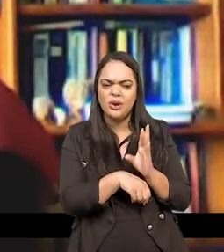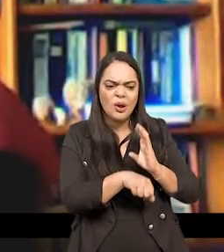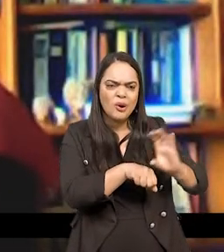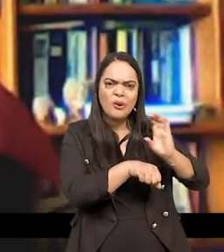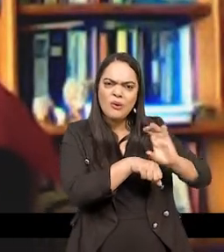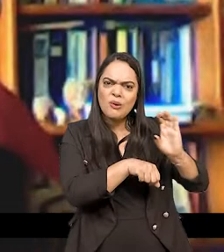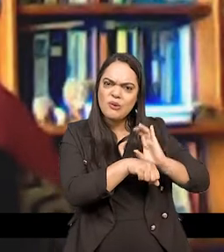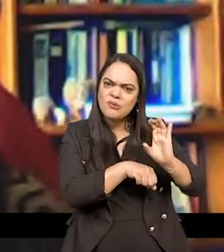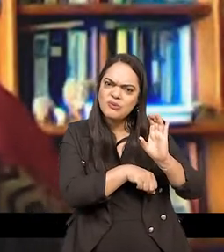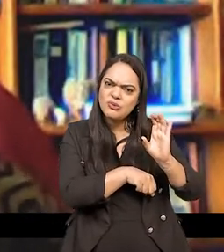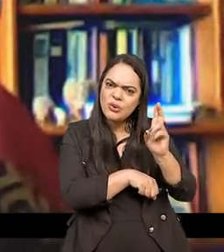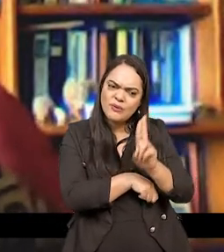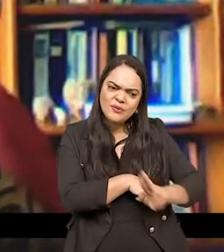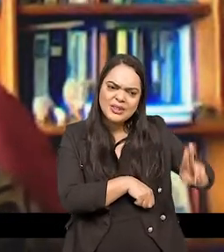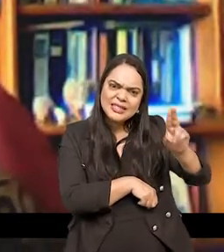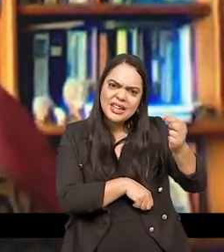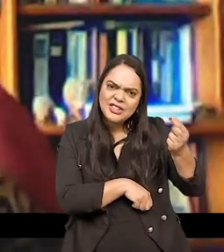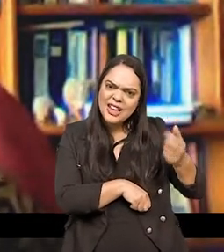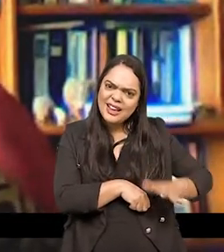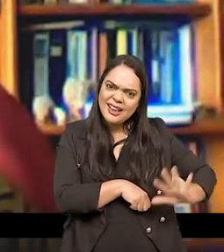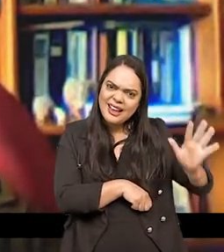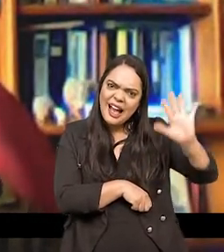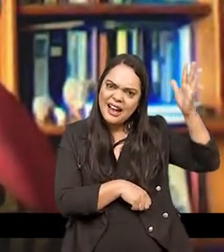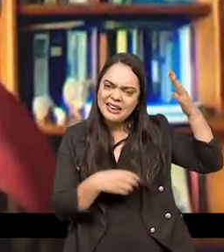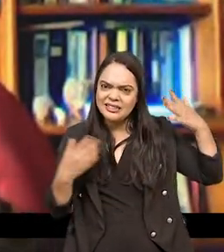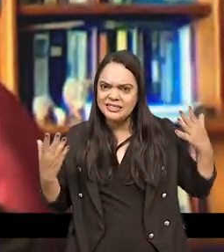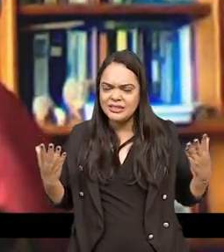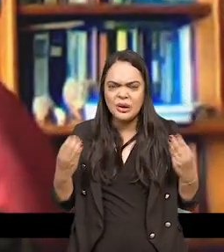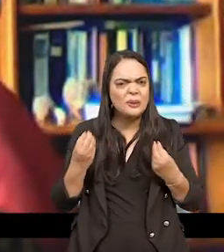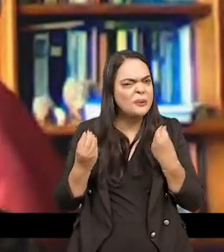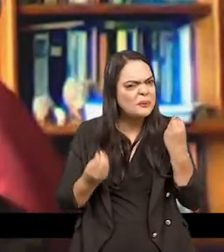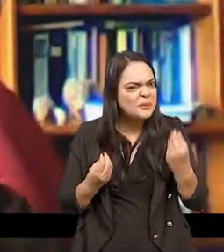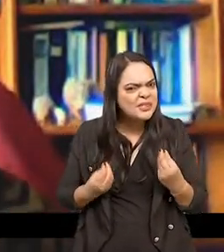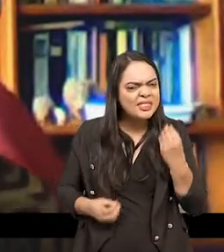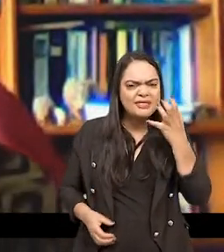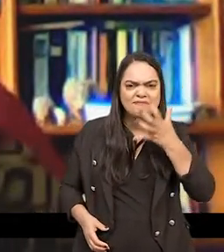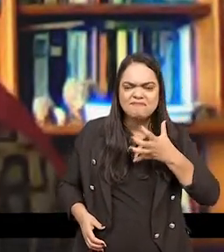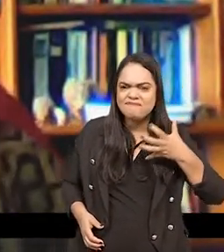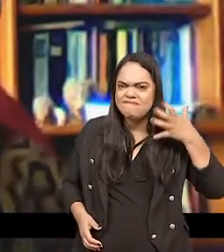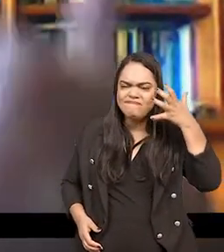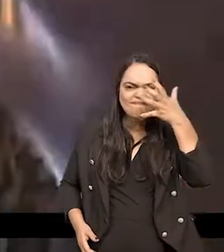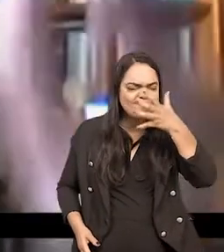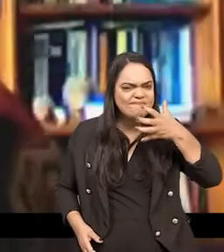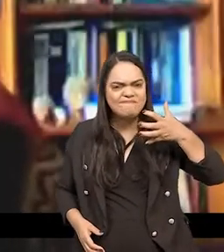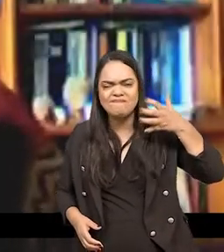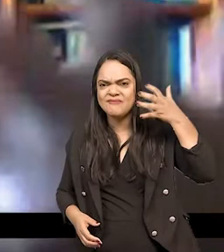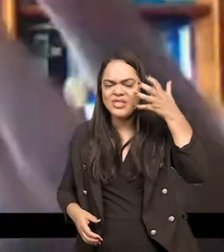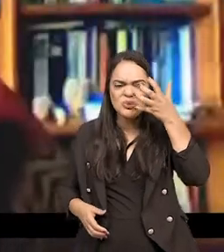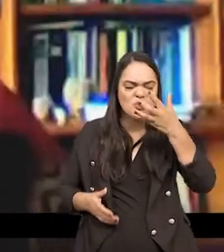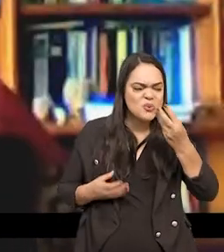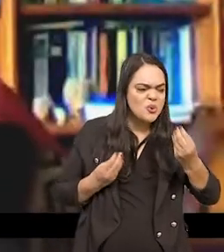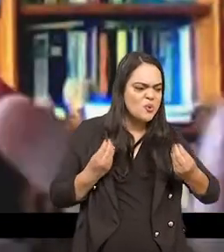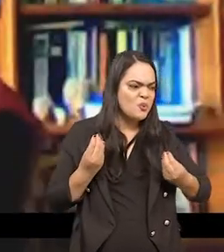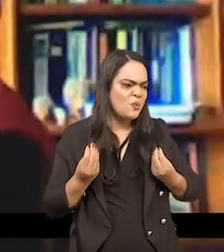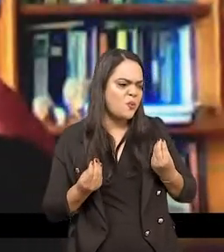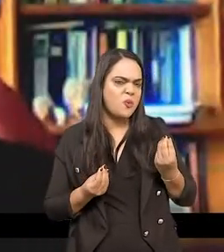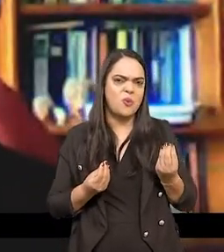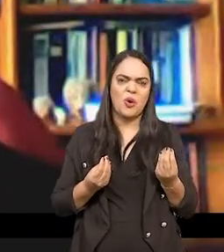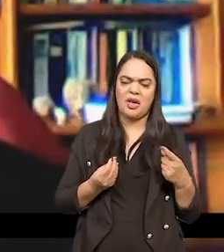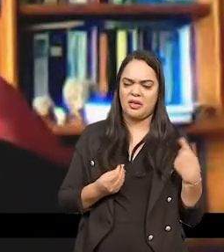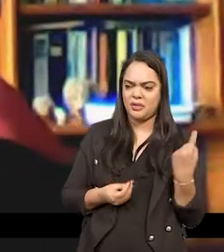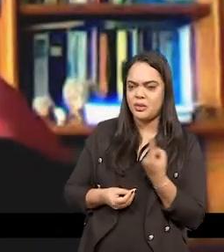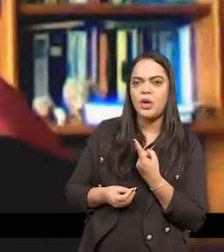pouco do Rio Grande do Sul. Então, a gente vai ver que esses discursos todos, por mais que nós possamos ter acesso e